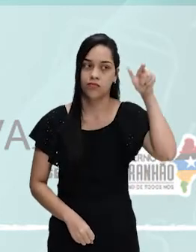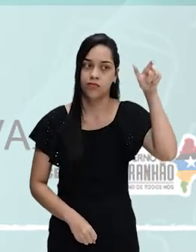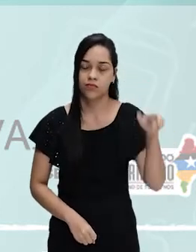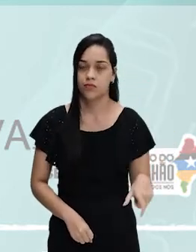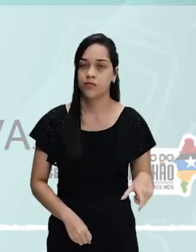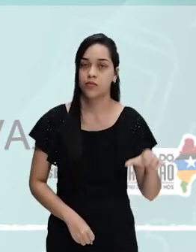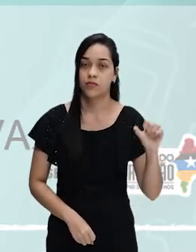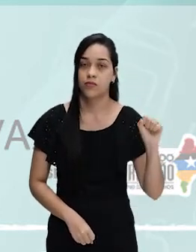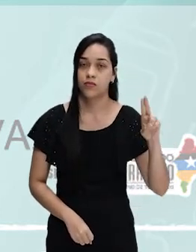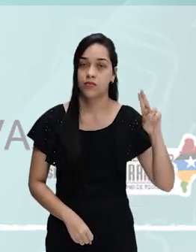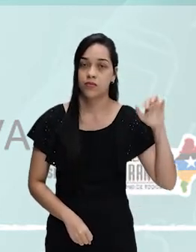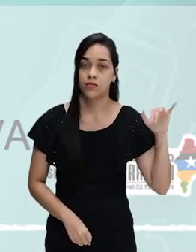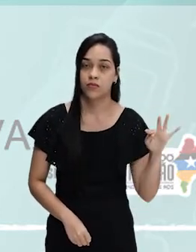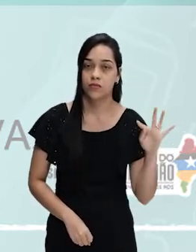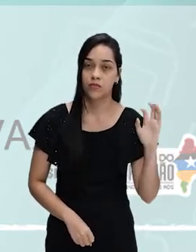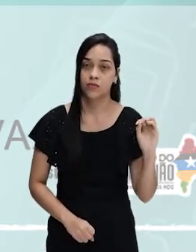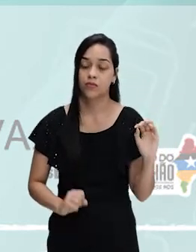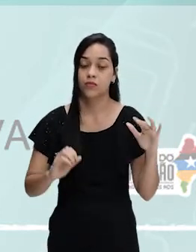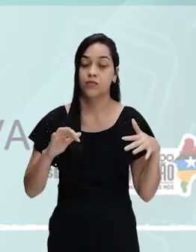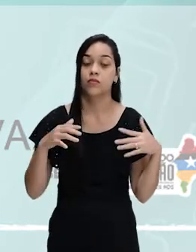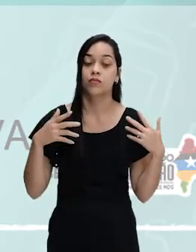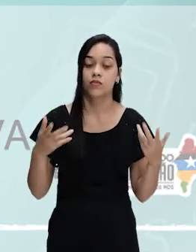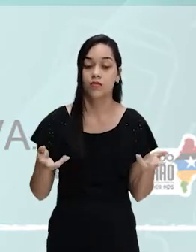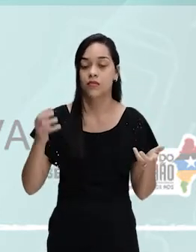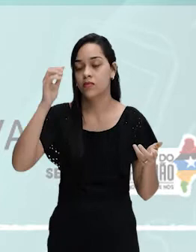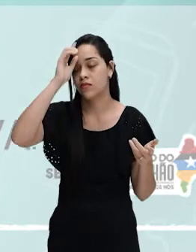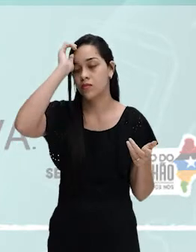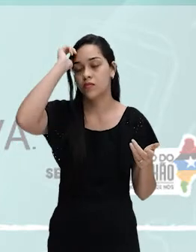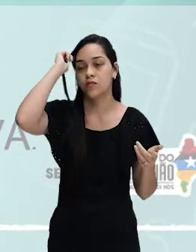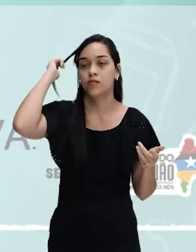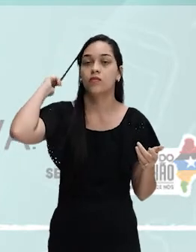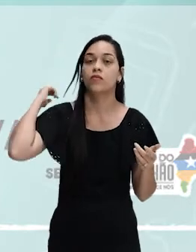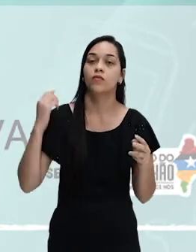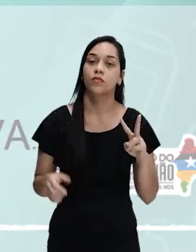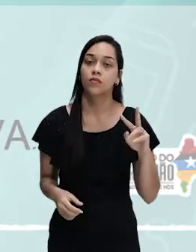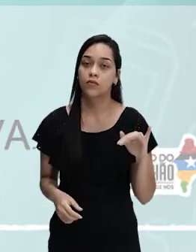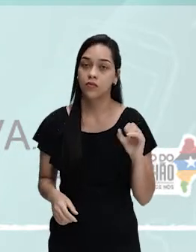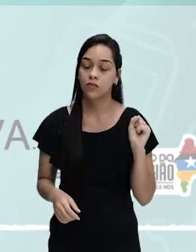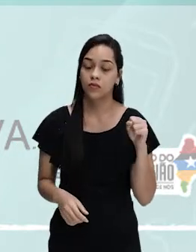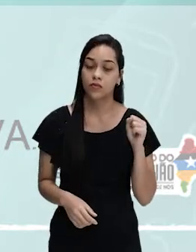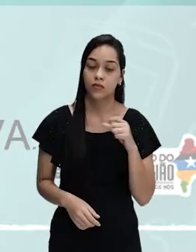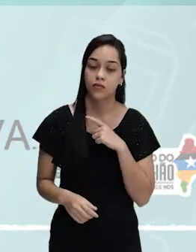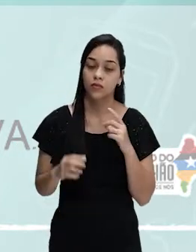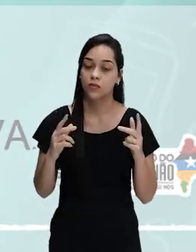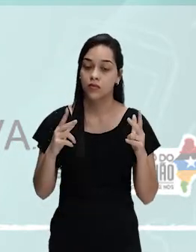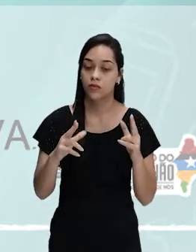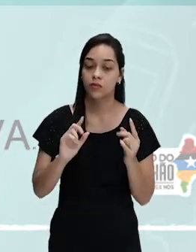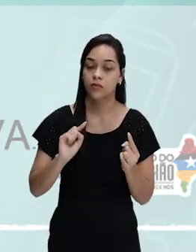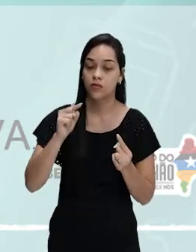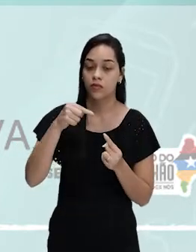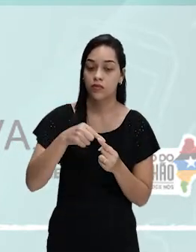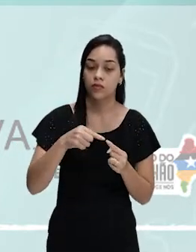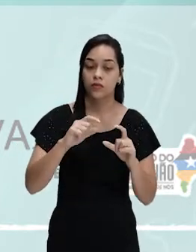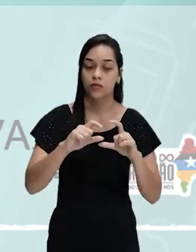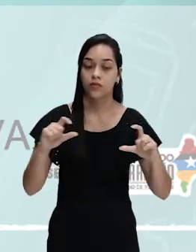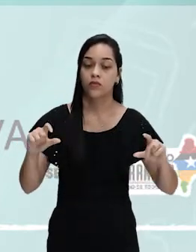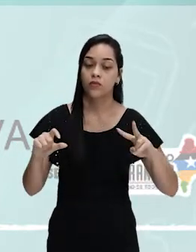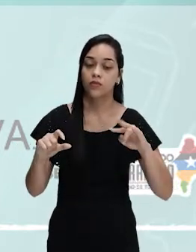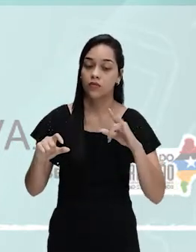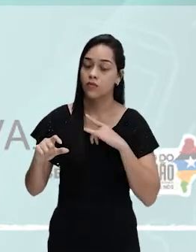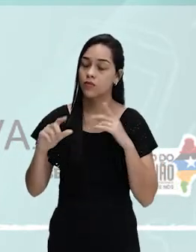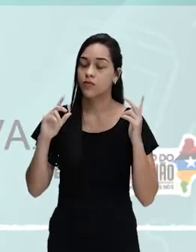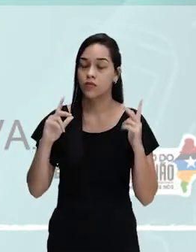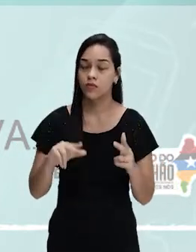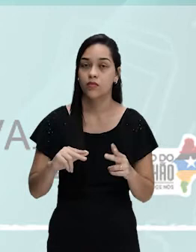sujeito? Pois ele vai exercer a mesma função, né? A oração vai exercer a